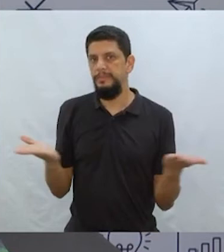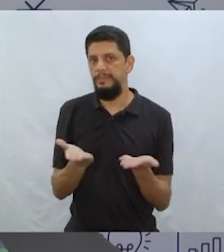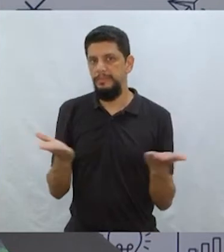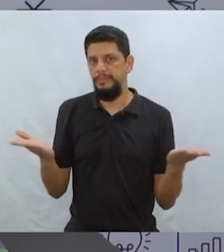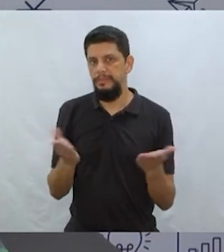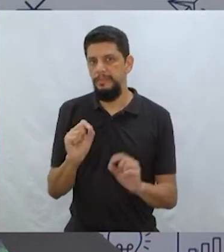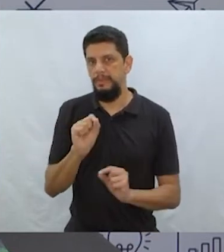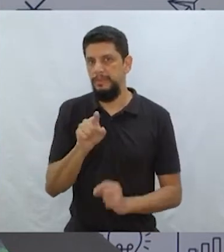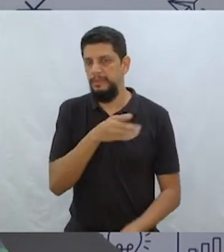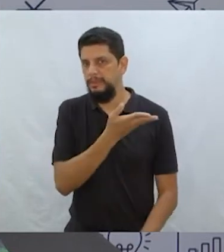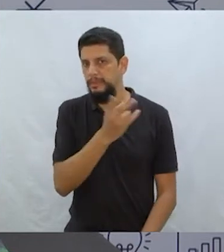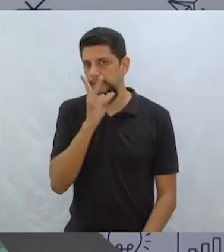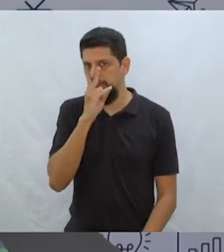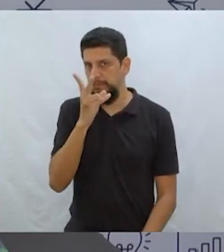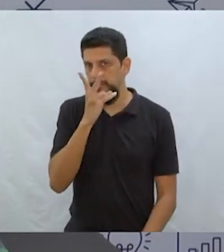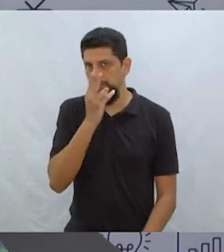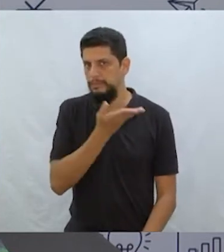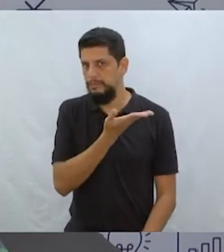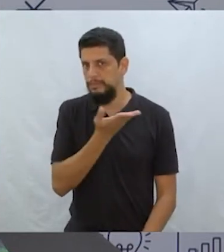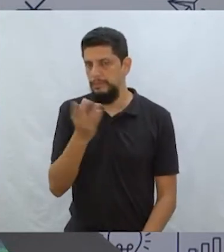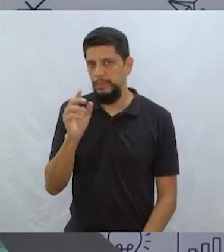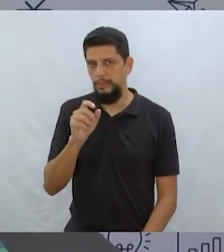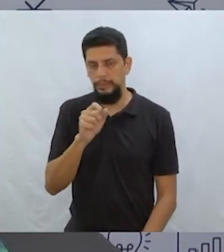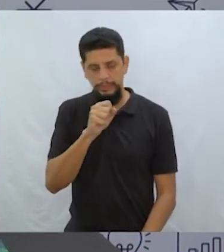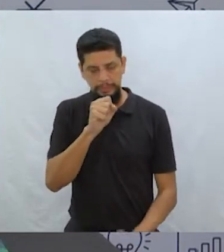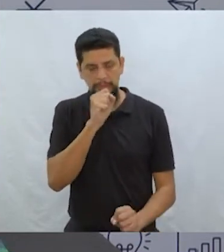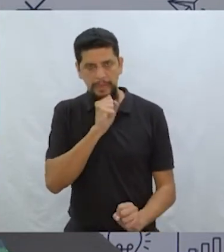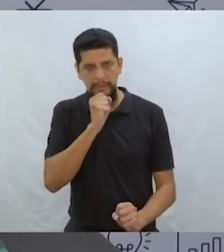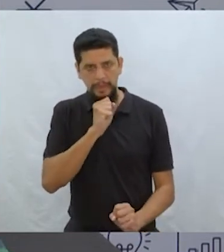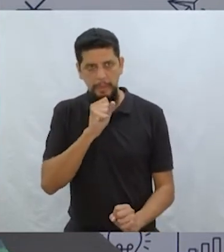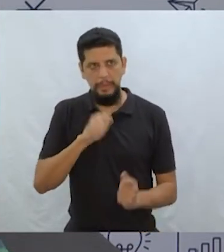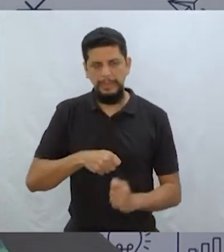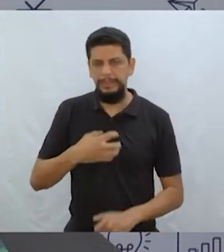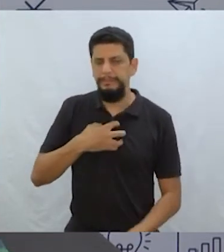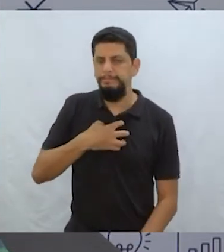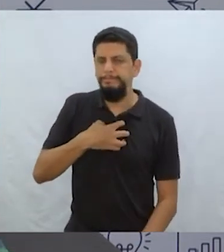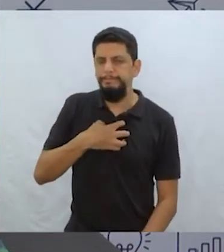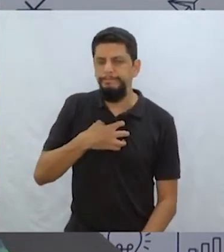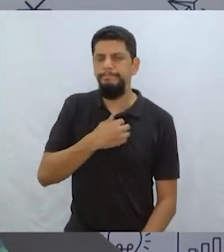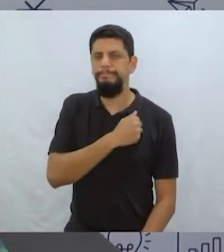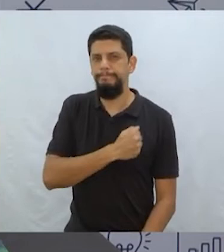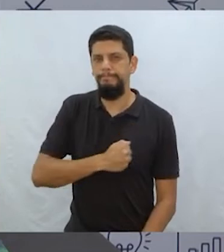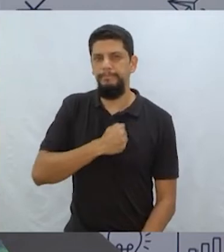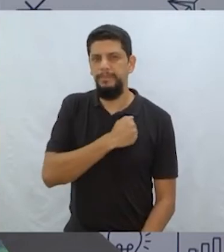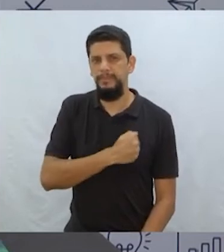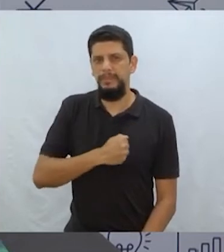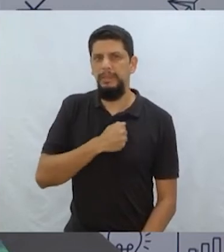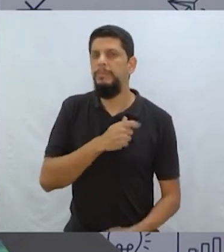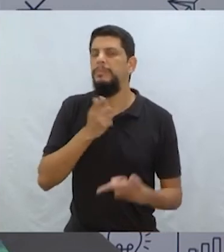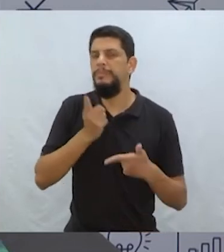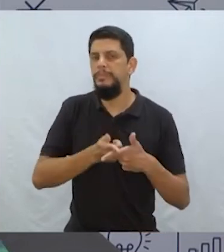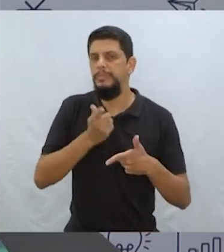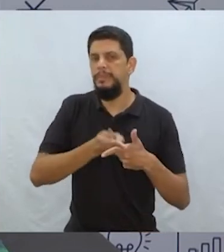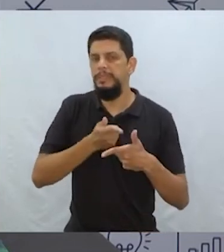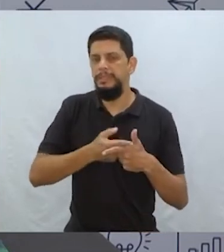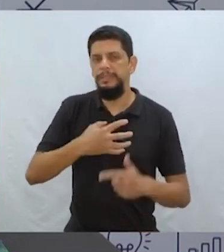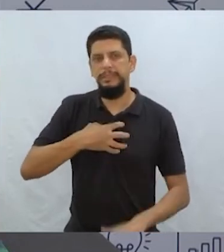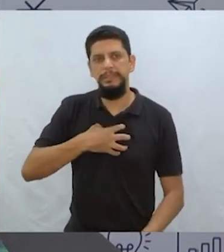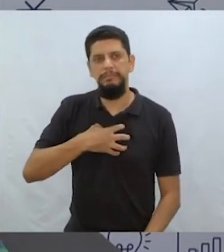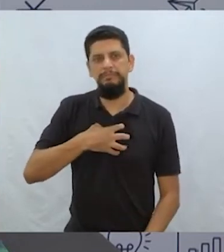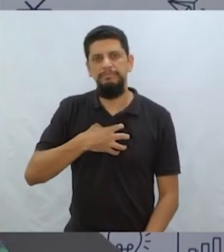agora o que que vocês acham do que o bavor que M poderia sentir falta mas por